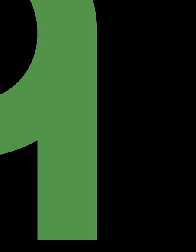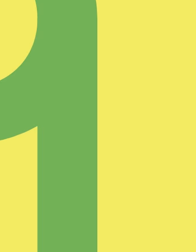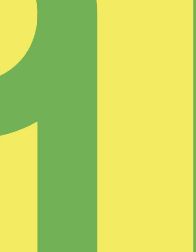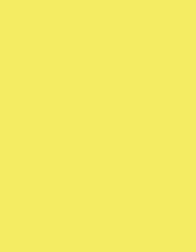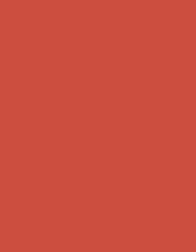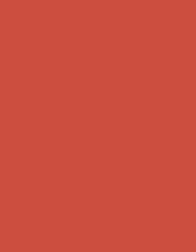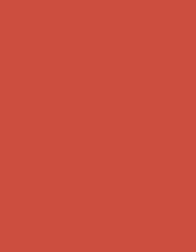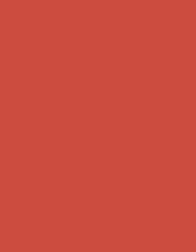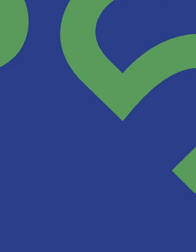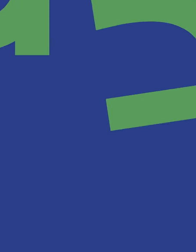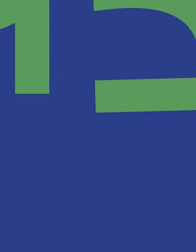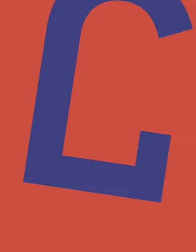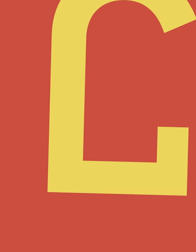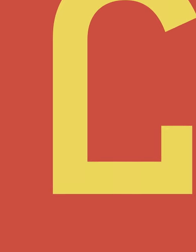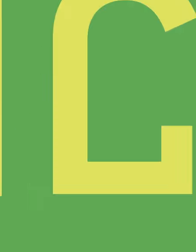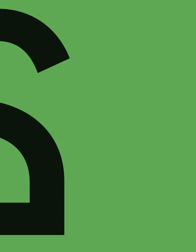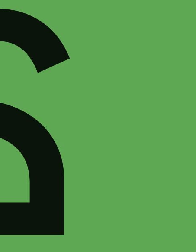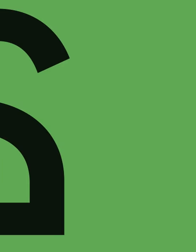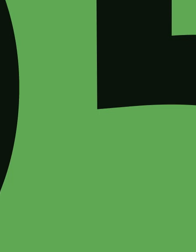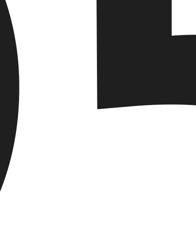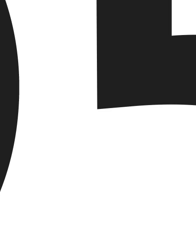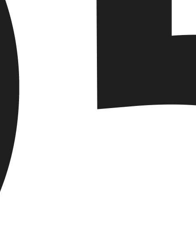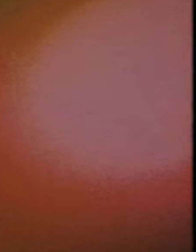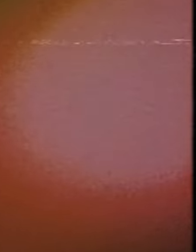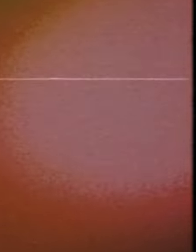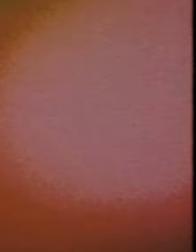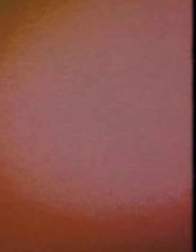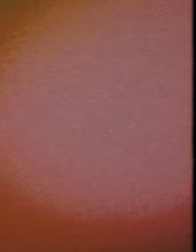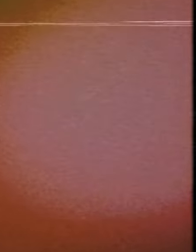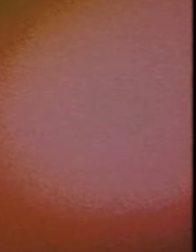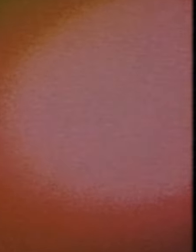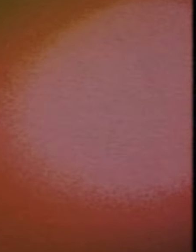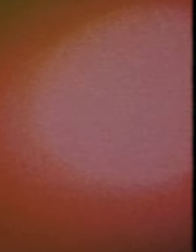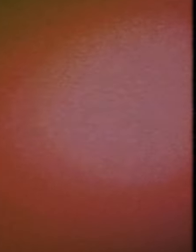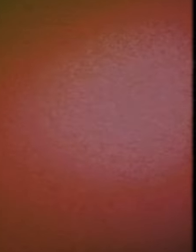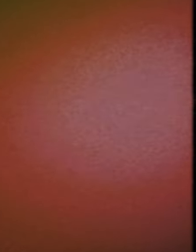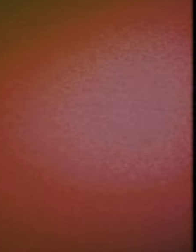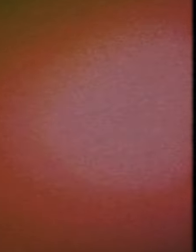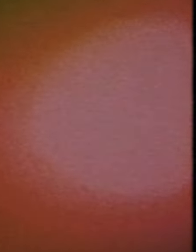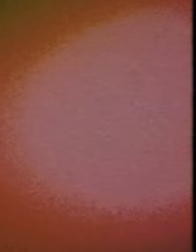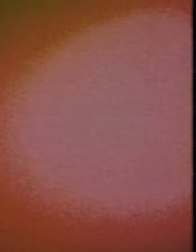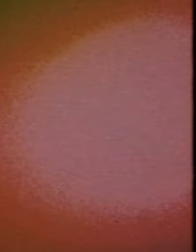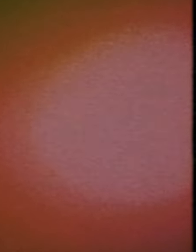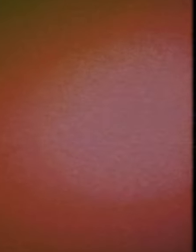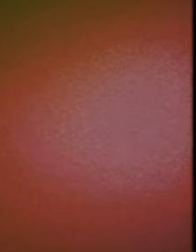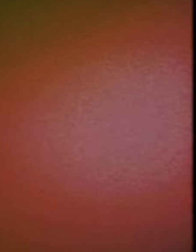dedé com dedé, e dedé com dedé. Dedé com dedé, e dedé com dedé, e dedé com dedé, e dedé com dedé.